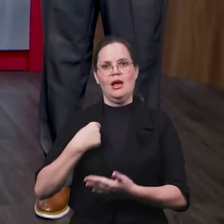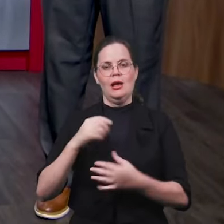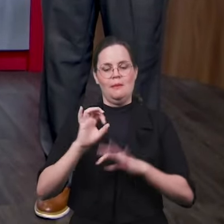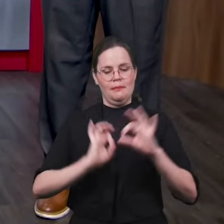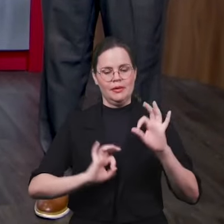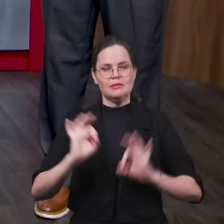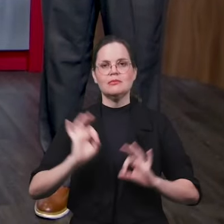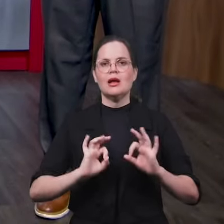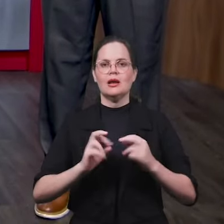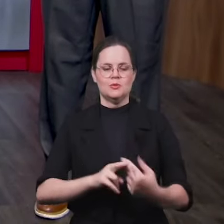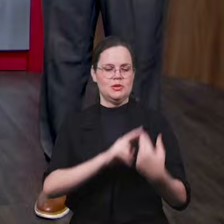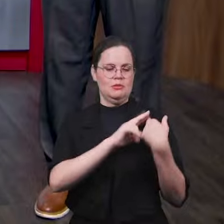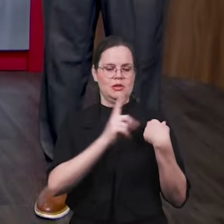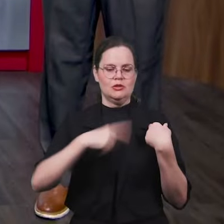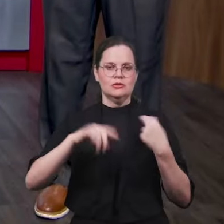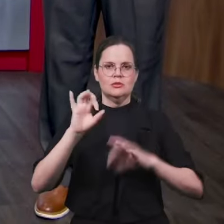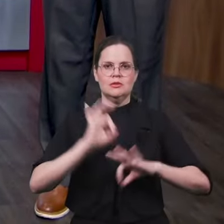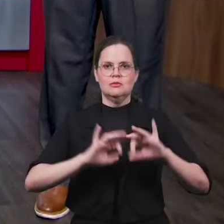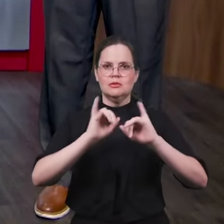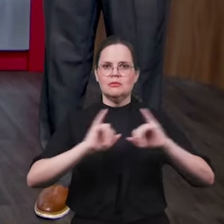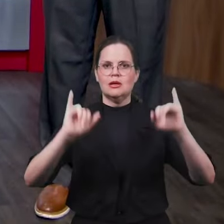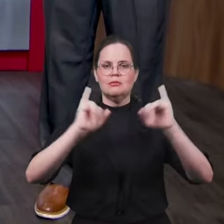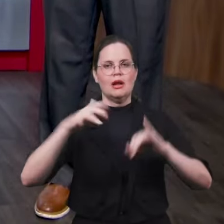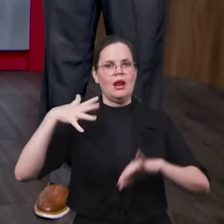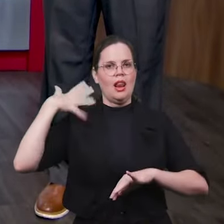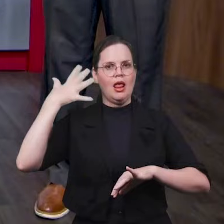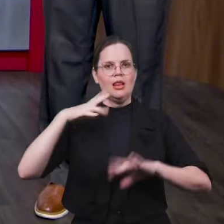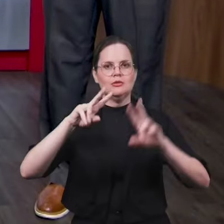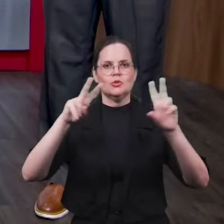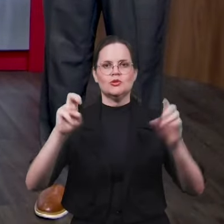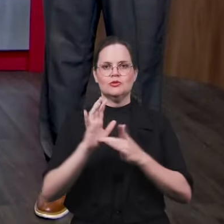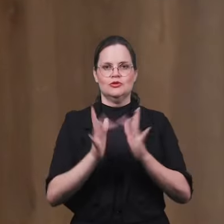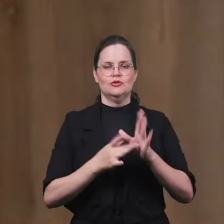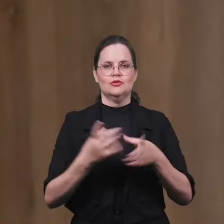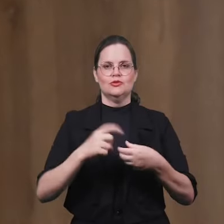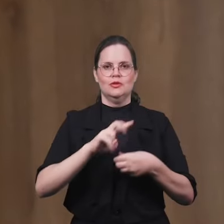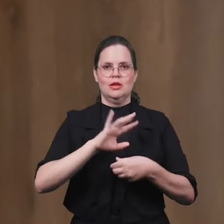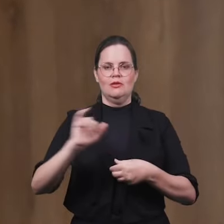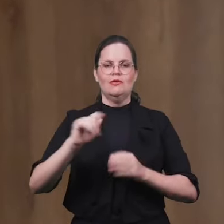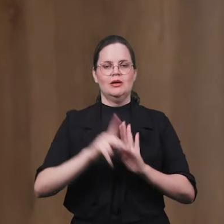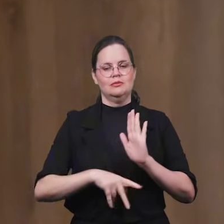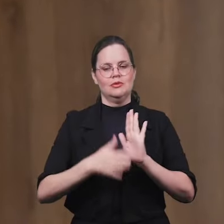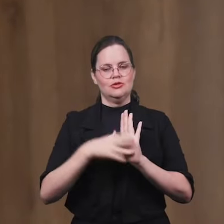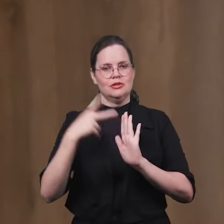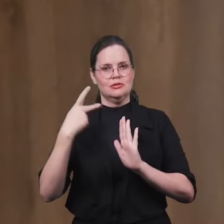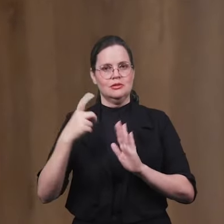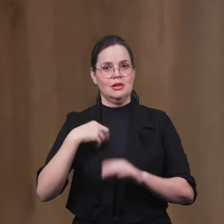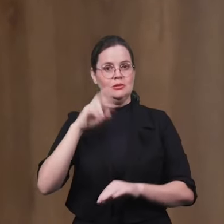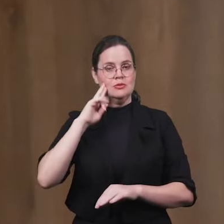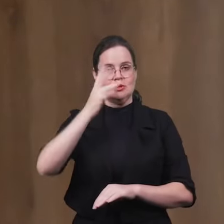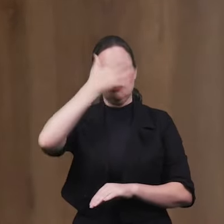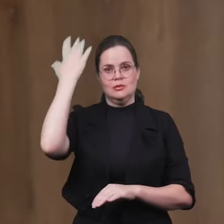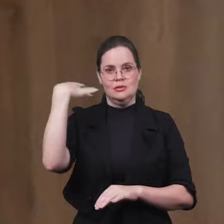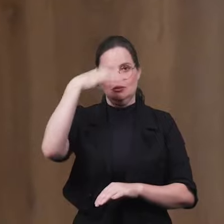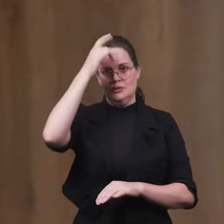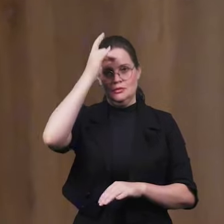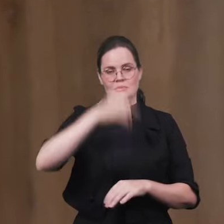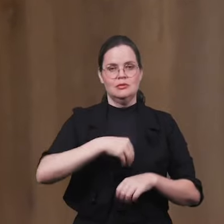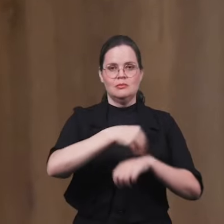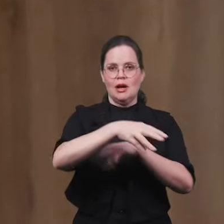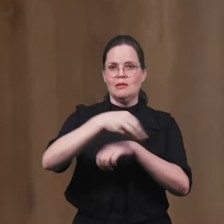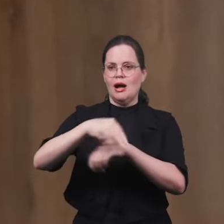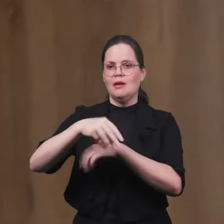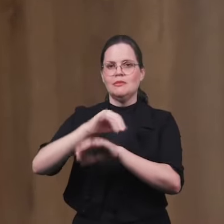nossa missão, nos preparar e levar a mensagem desse preparo, da obra do Espírito Santo, levando